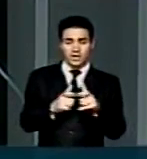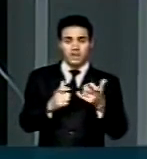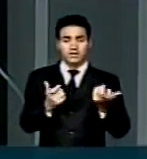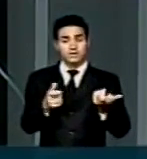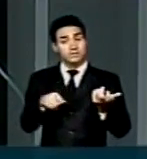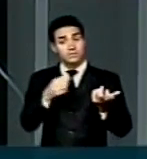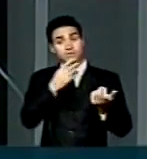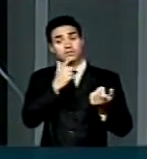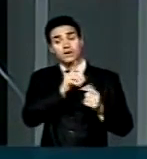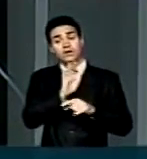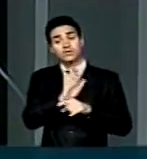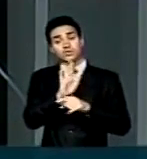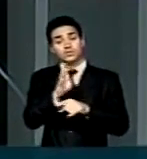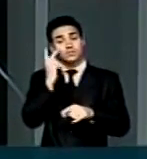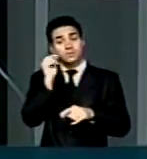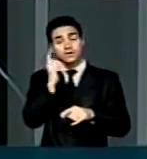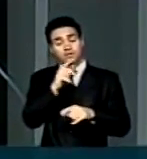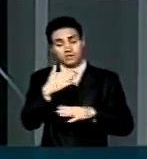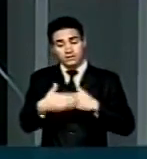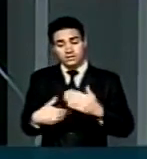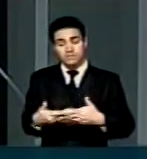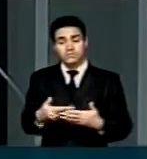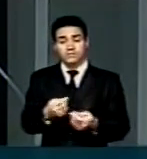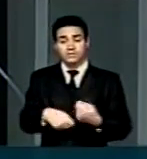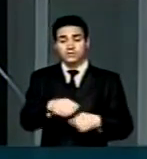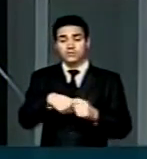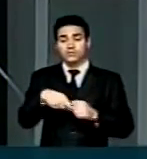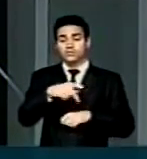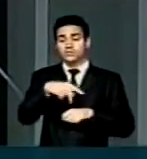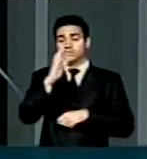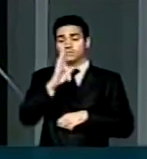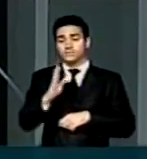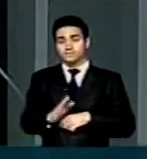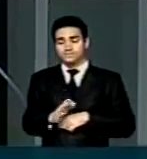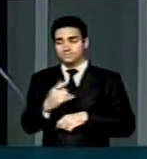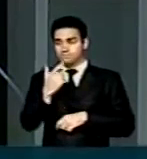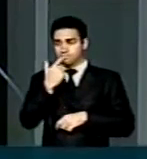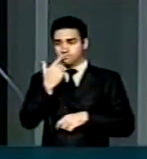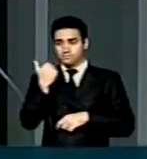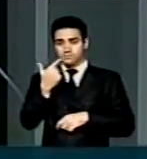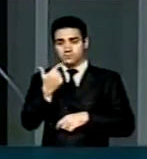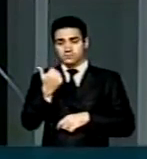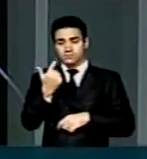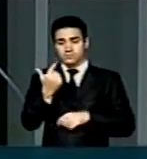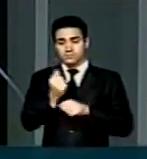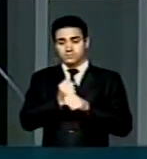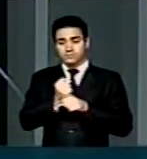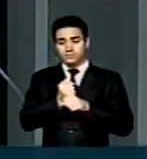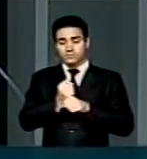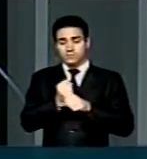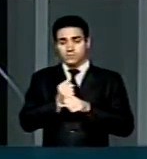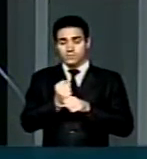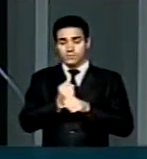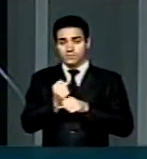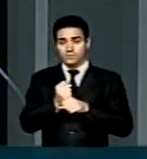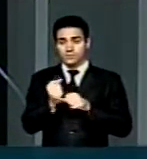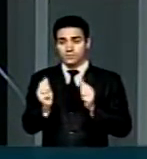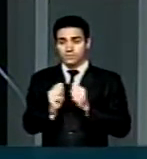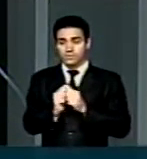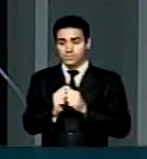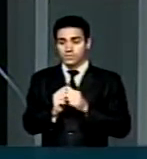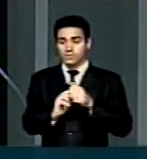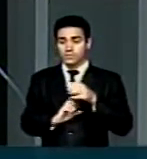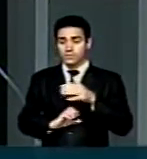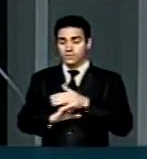forma significativa para o desenvolvimento econômico de um país. Nos últimos 12 anos, as micro e pequenas empresas, ao lado dos micro e